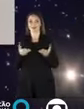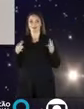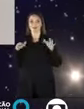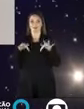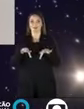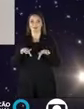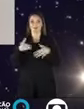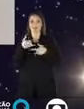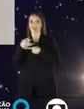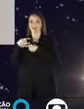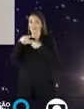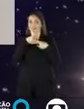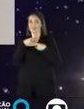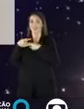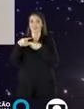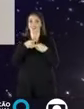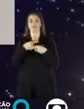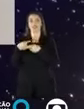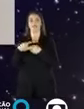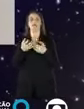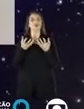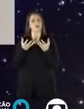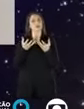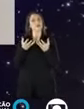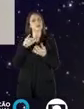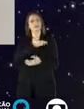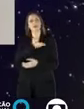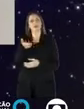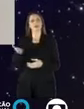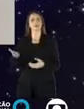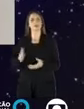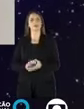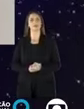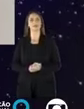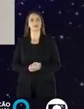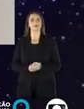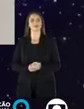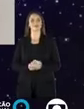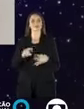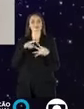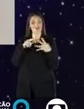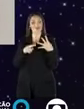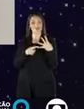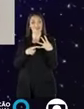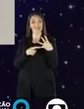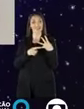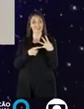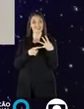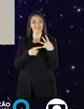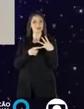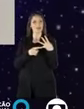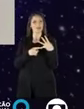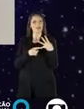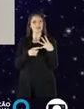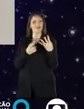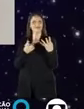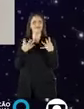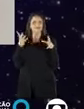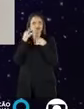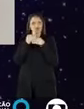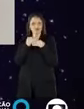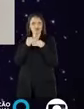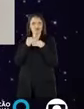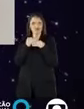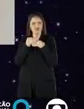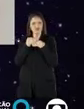finalizar a nossa live. Eu queria muito que vocês, quatro, pudessem falar assim, fazer um